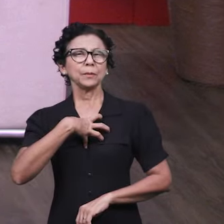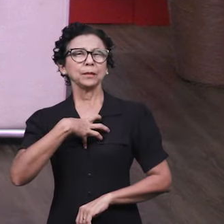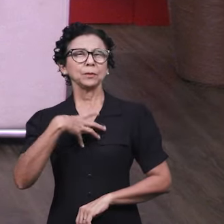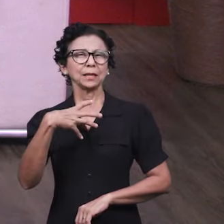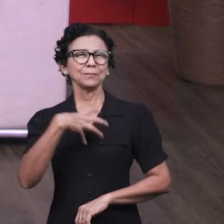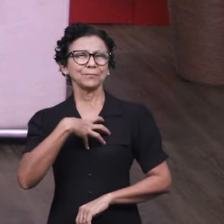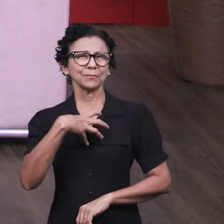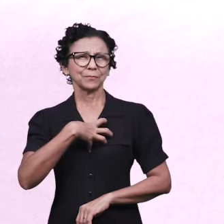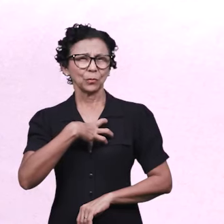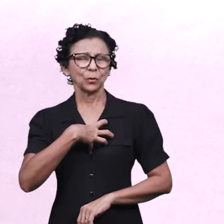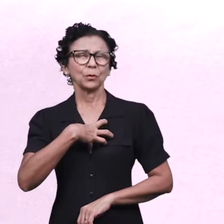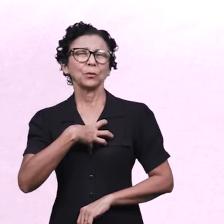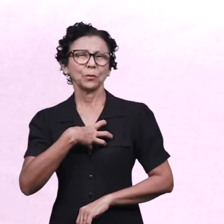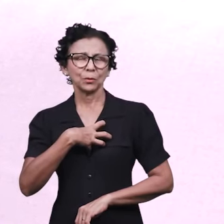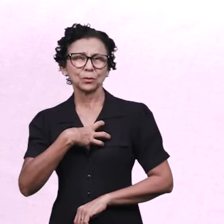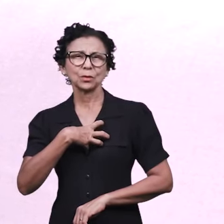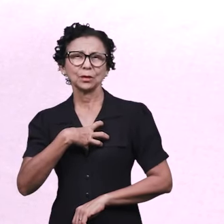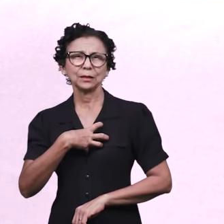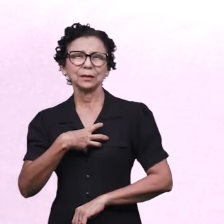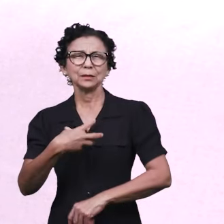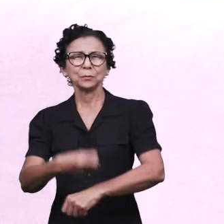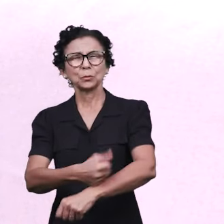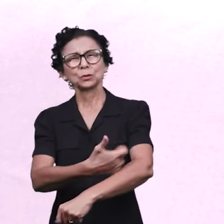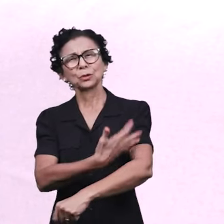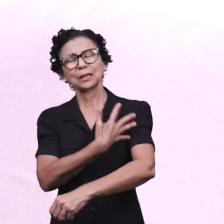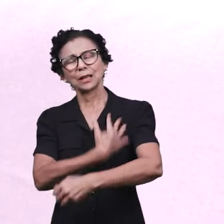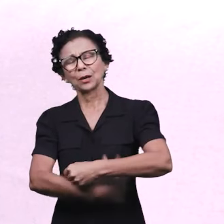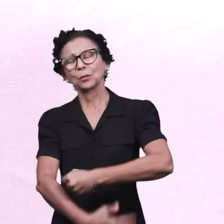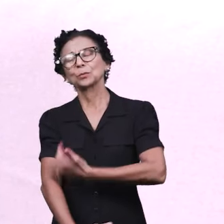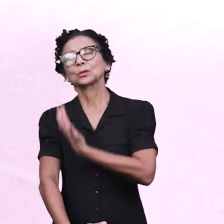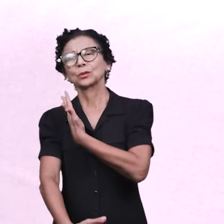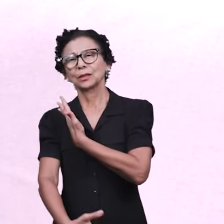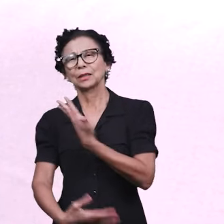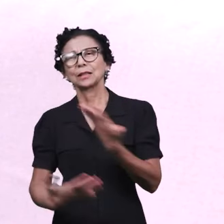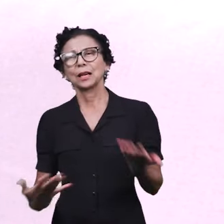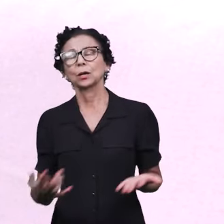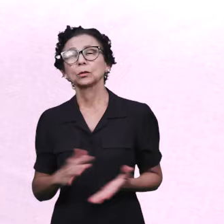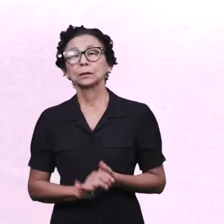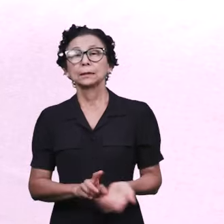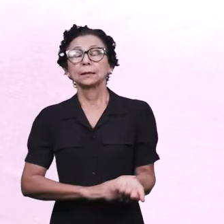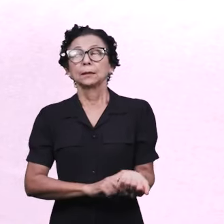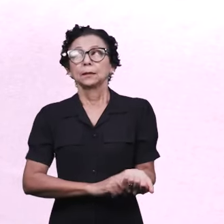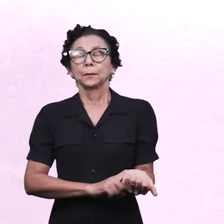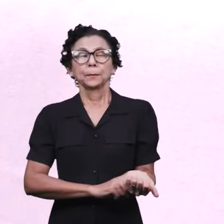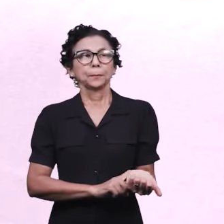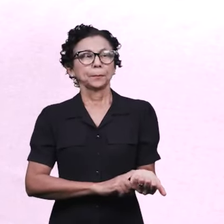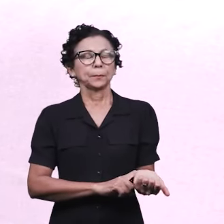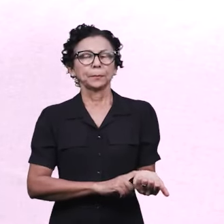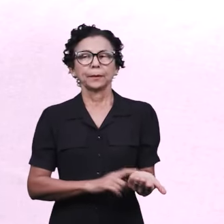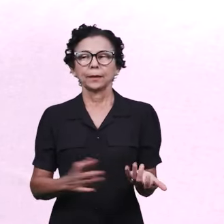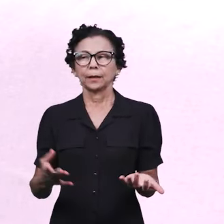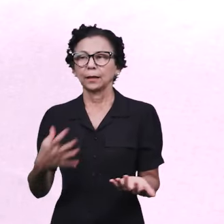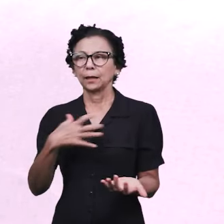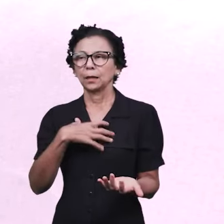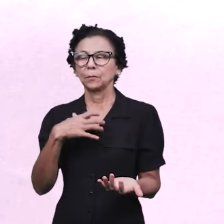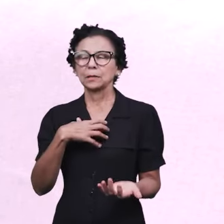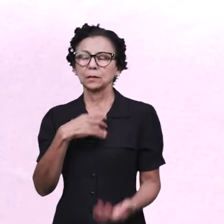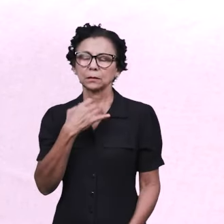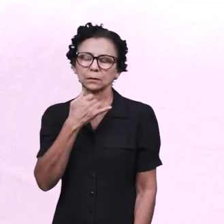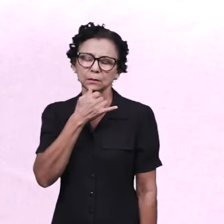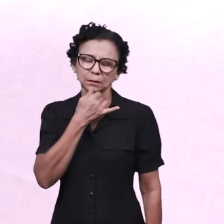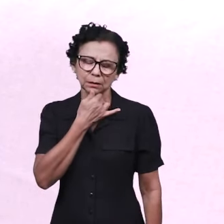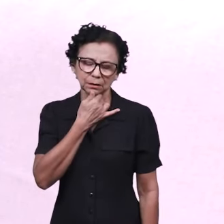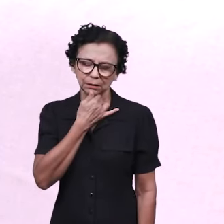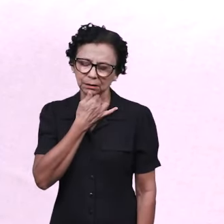primordial no tratamento do lipedema agrava grava então quando eu estou mais estressada quando eu estou mais Abatida